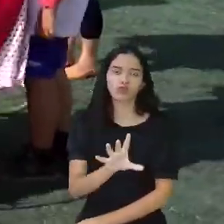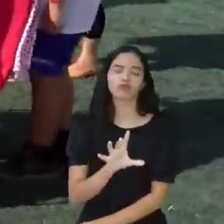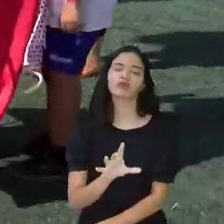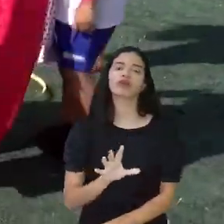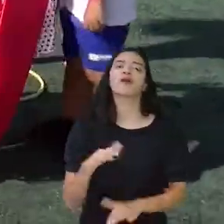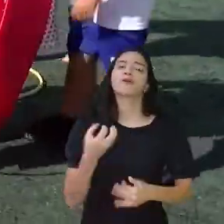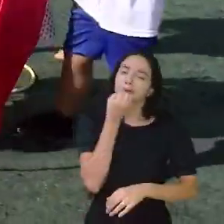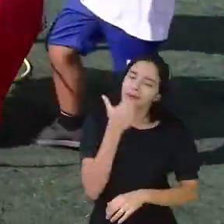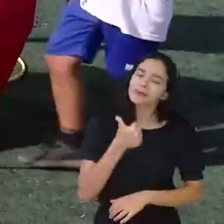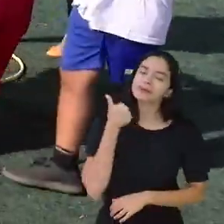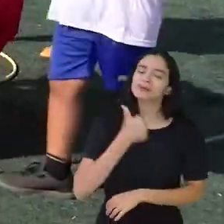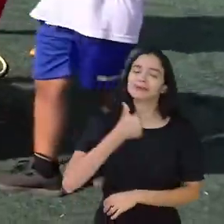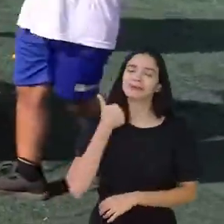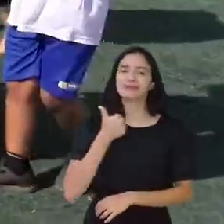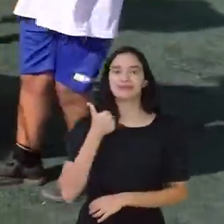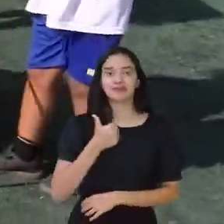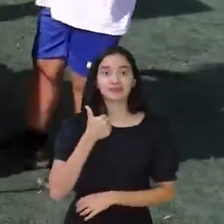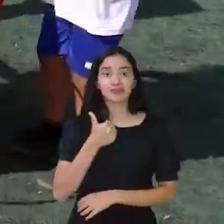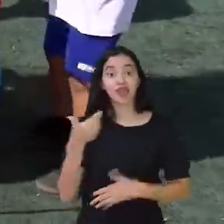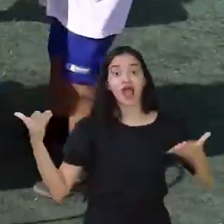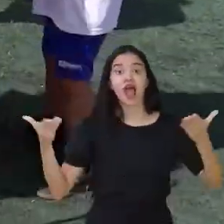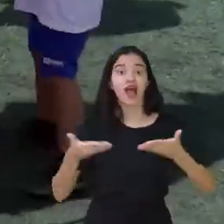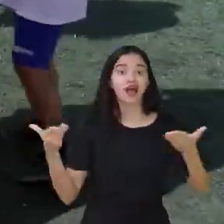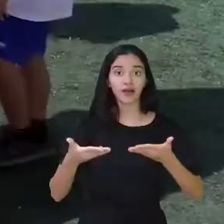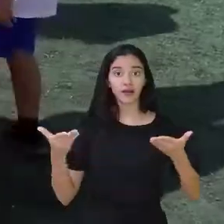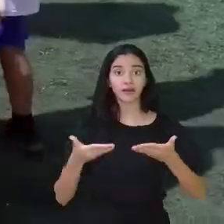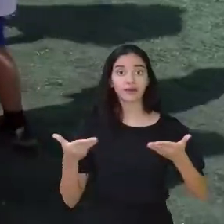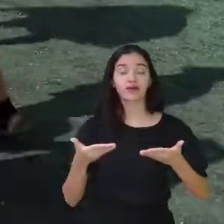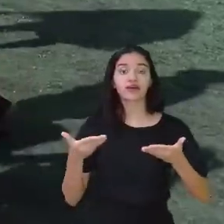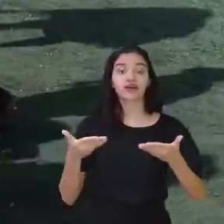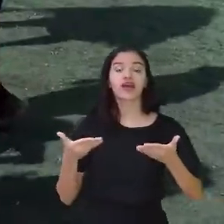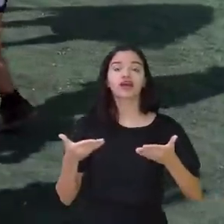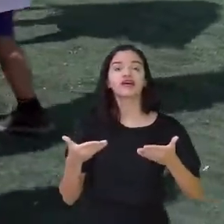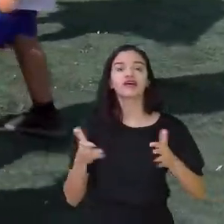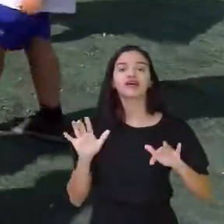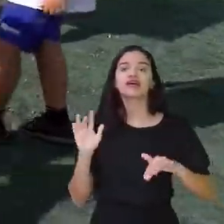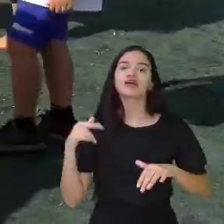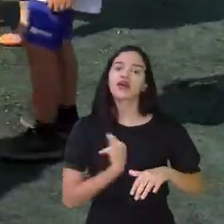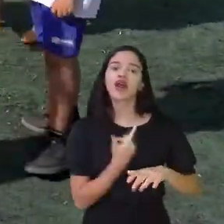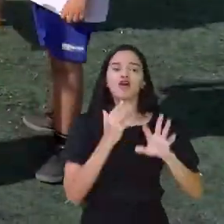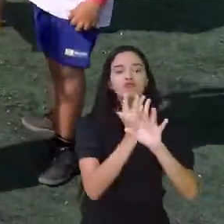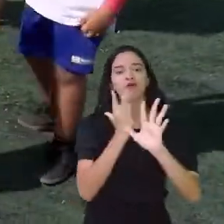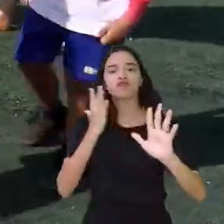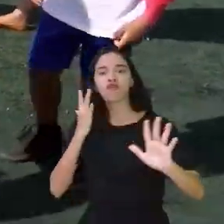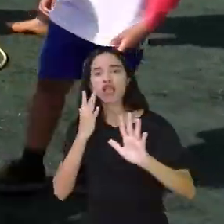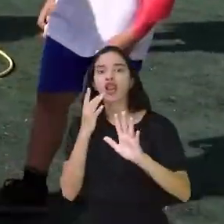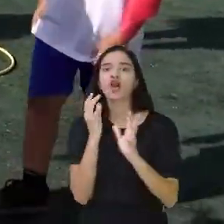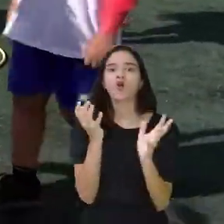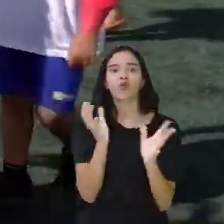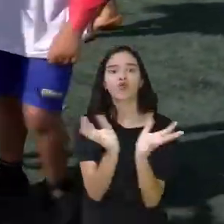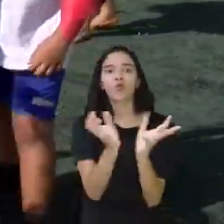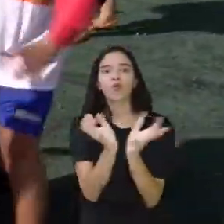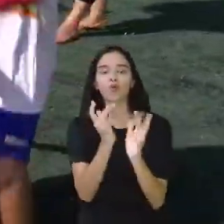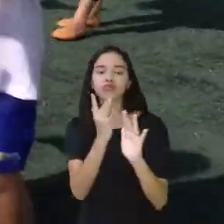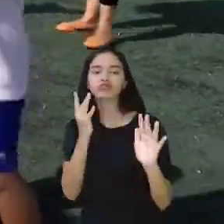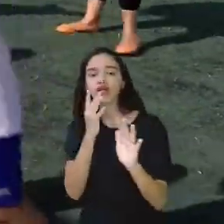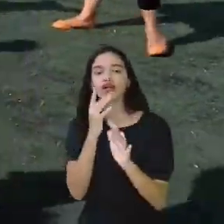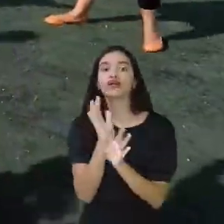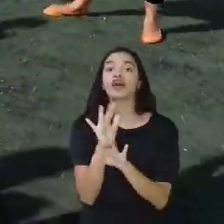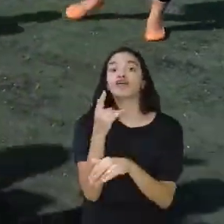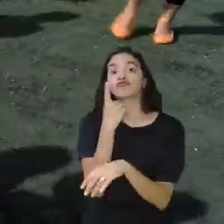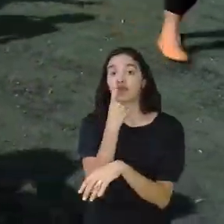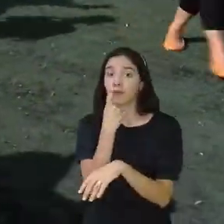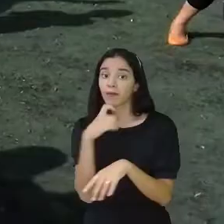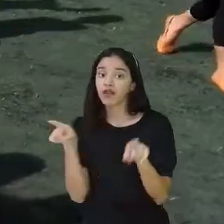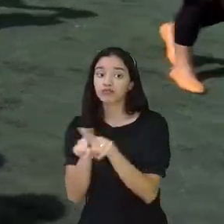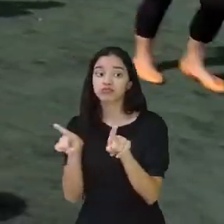muito bem agora precisa que faça uma fila lá o vermelhinhos e os amarelinho lá